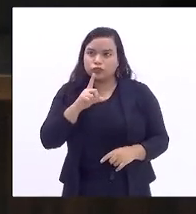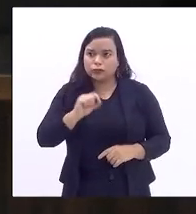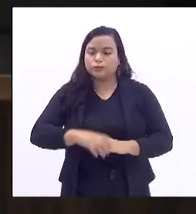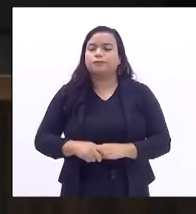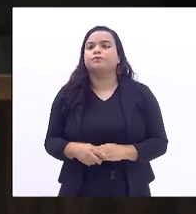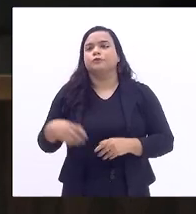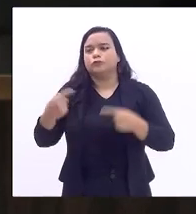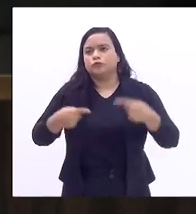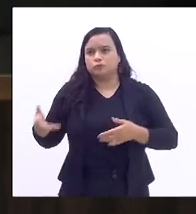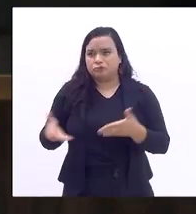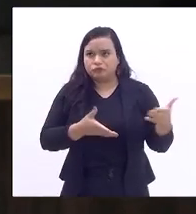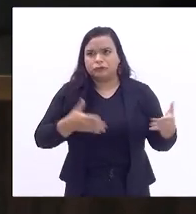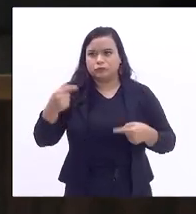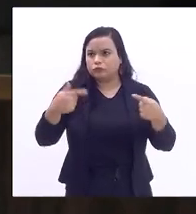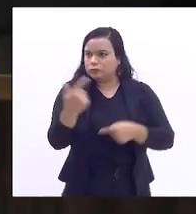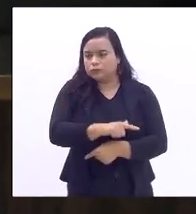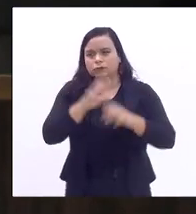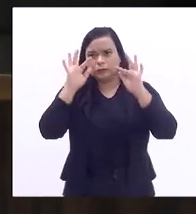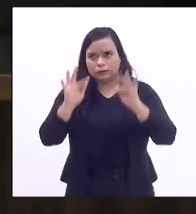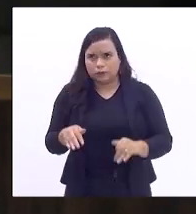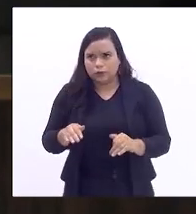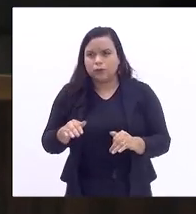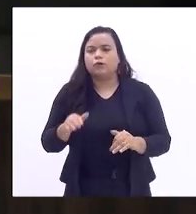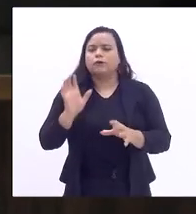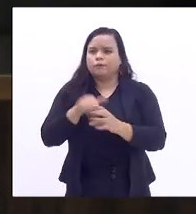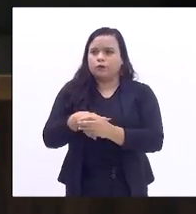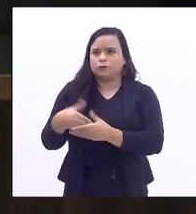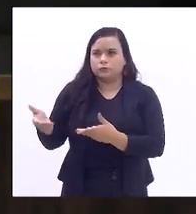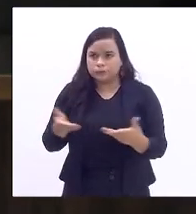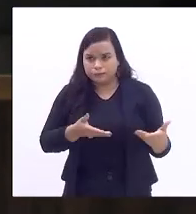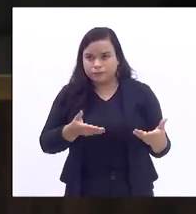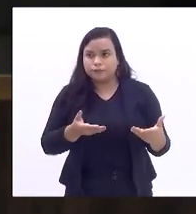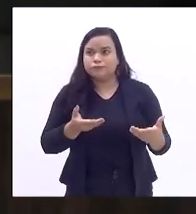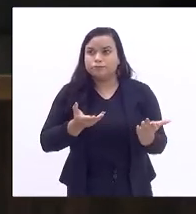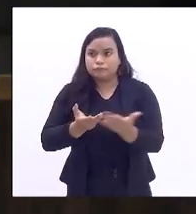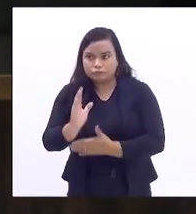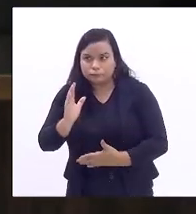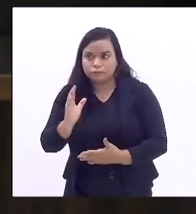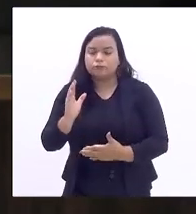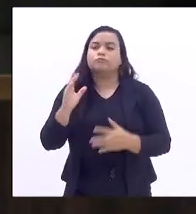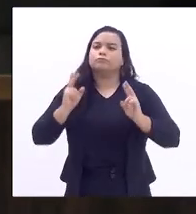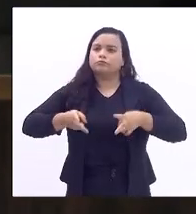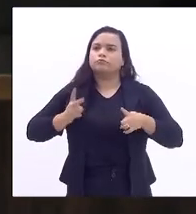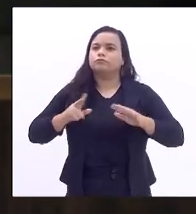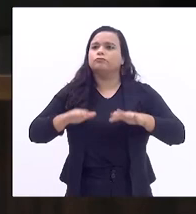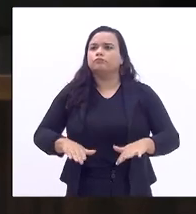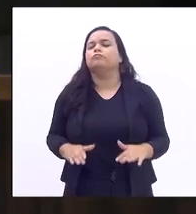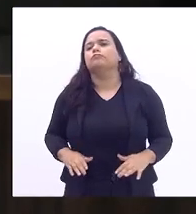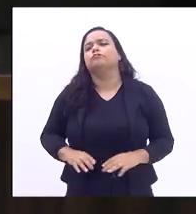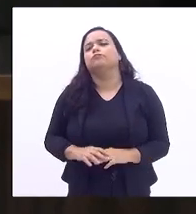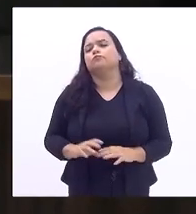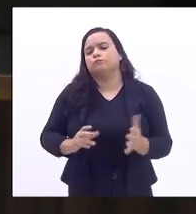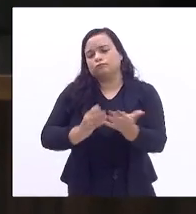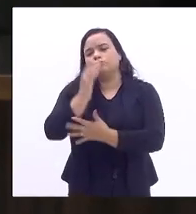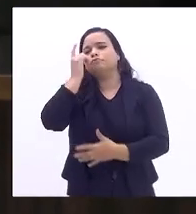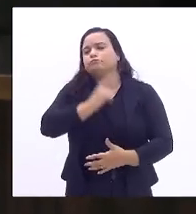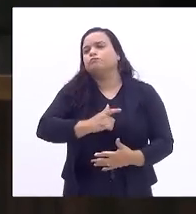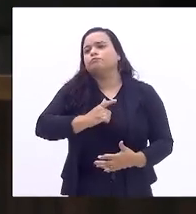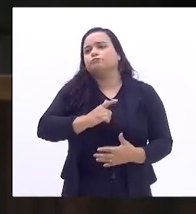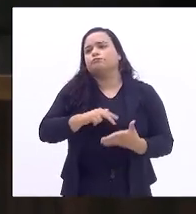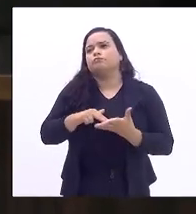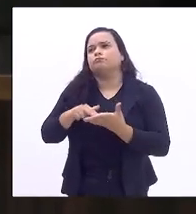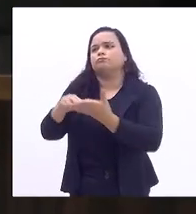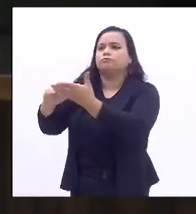e em exposição na Avenida que era discutir se a discussão e votação sobre que aprovam permaneçam Como estão provado